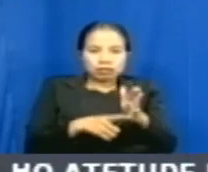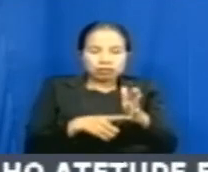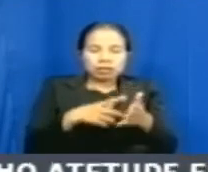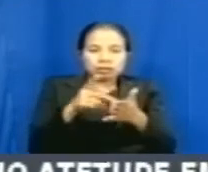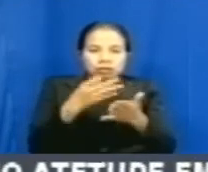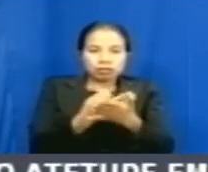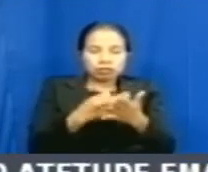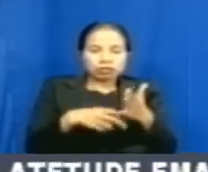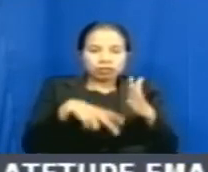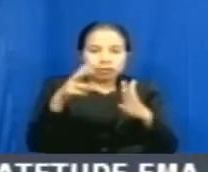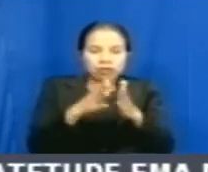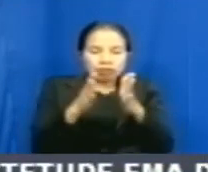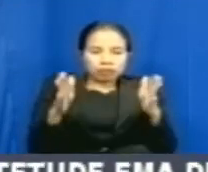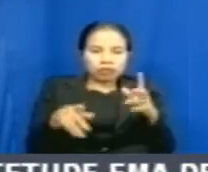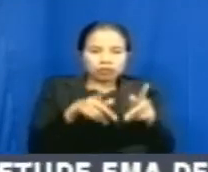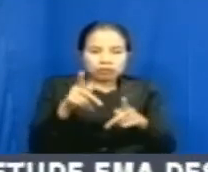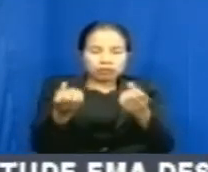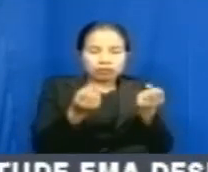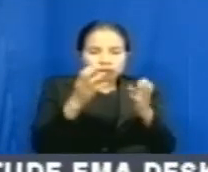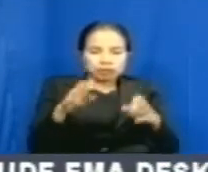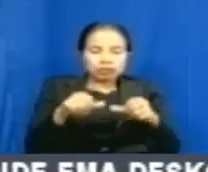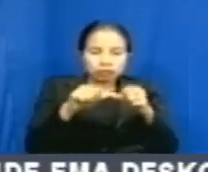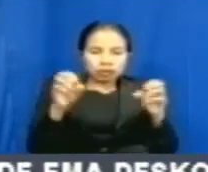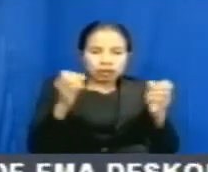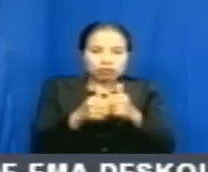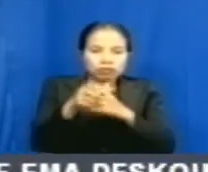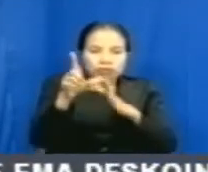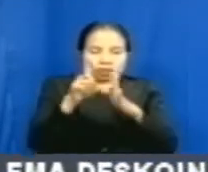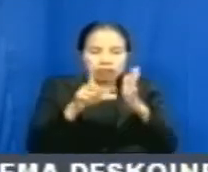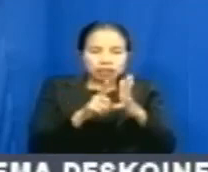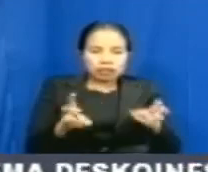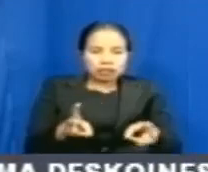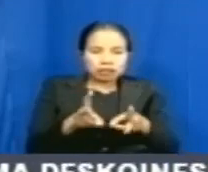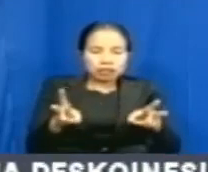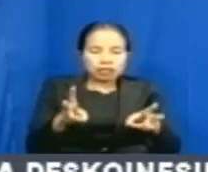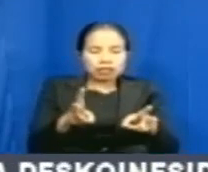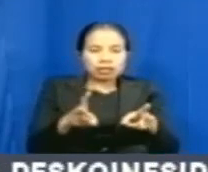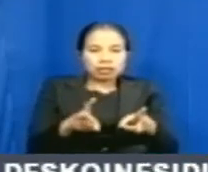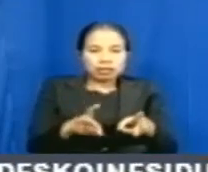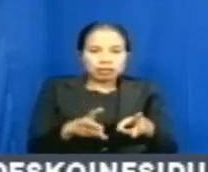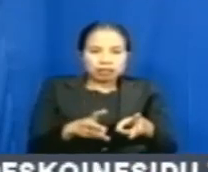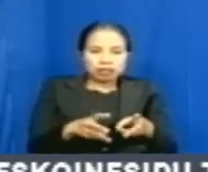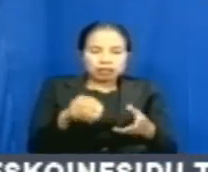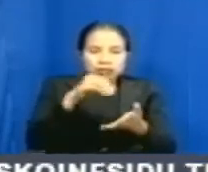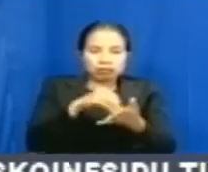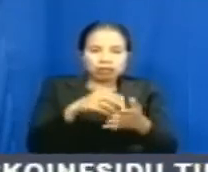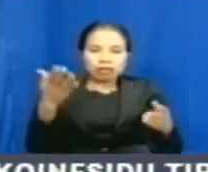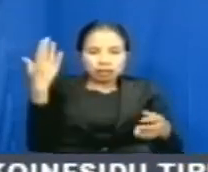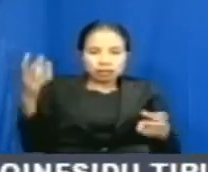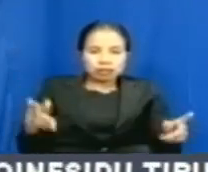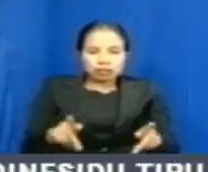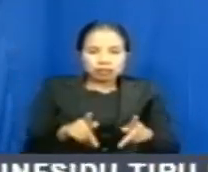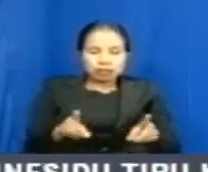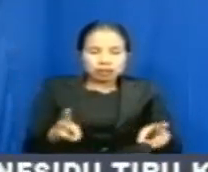o valor máximo para infratores cira, nebe continua viola lei código estrada no sinais trânsito, nebe instala ona e a estrada